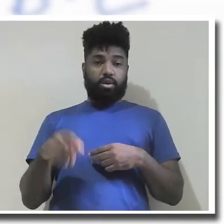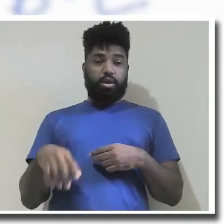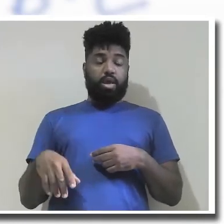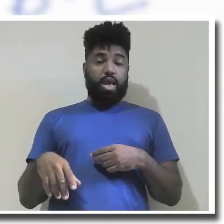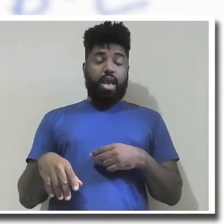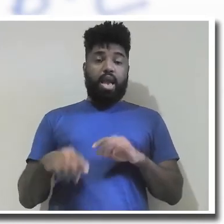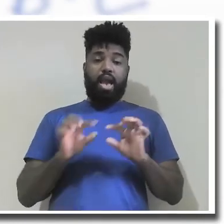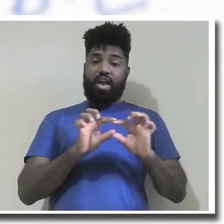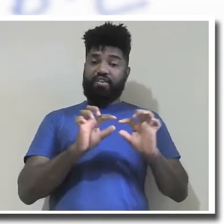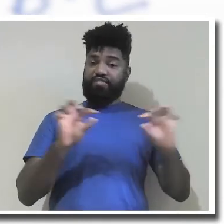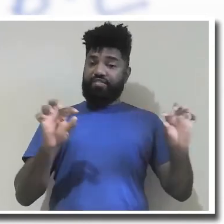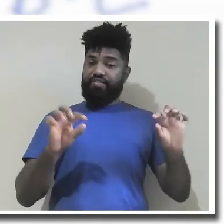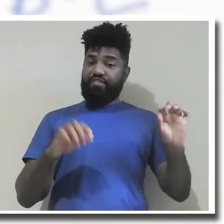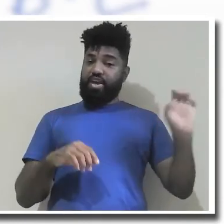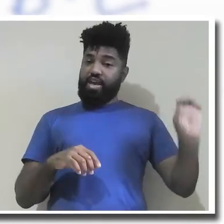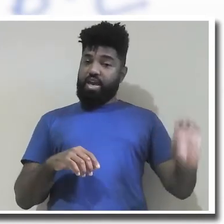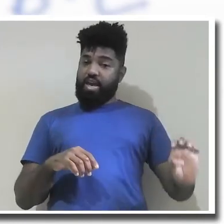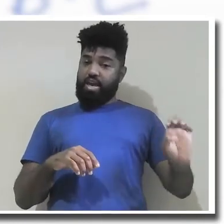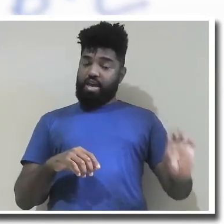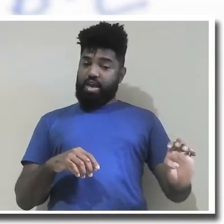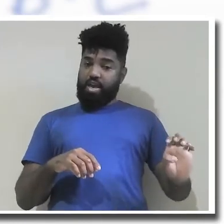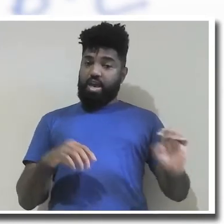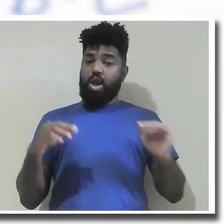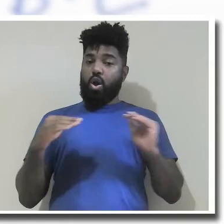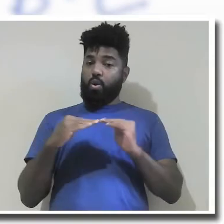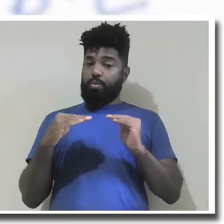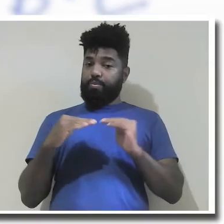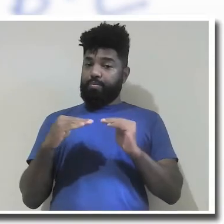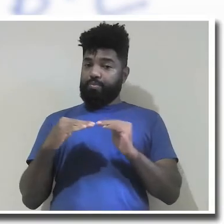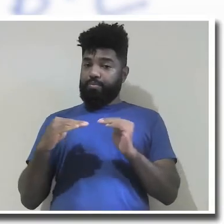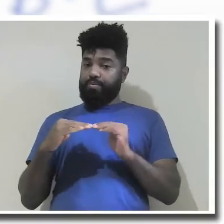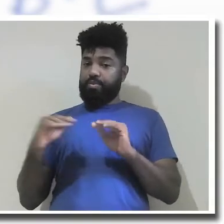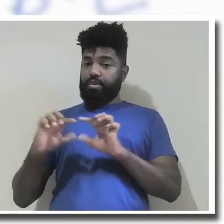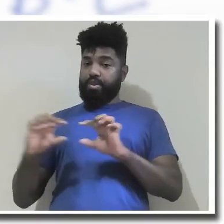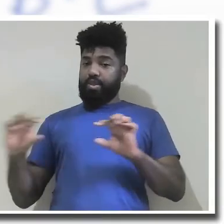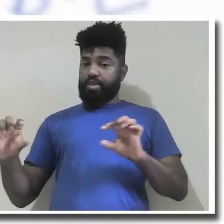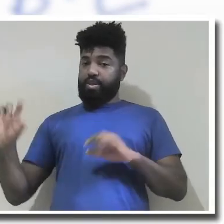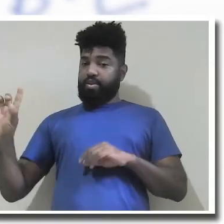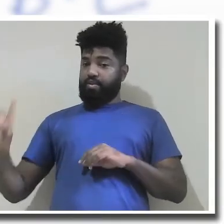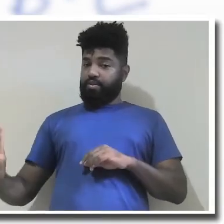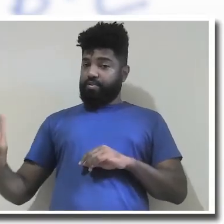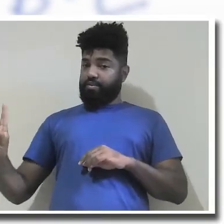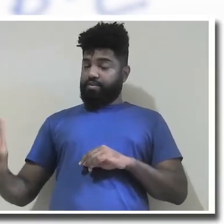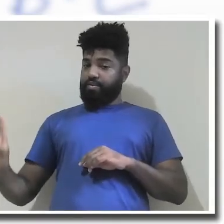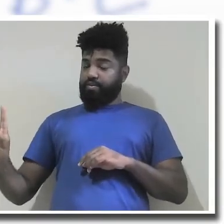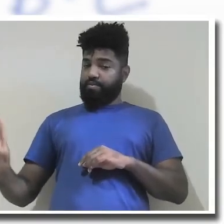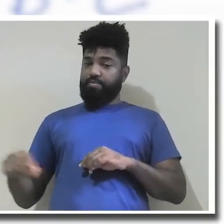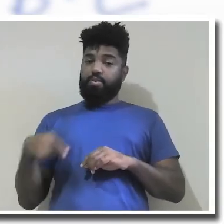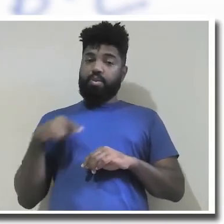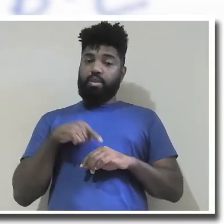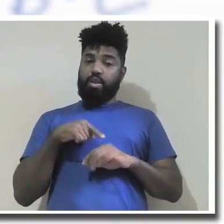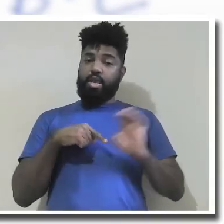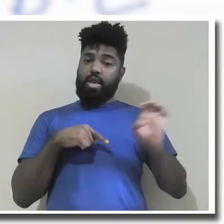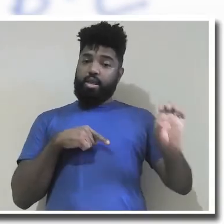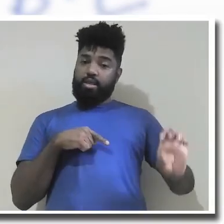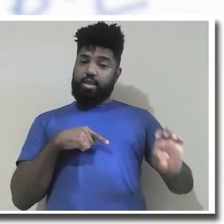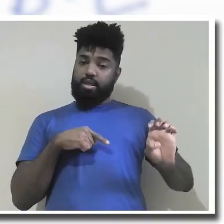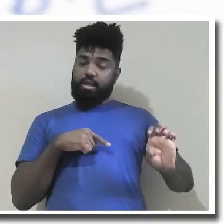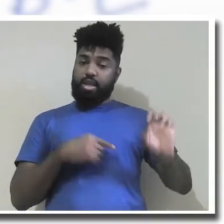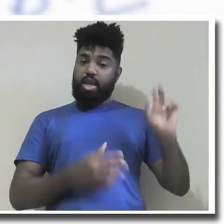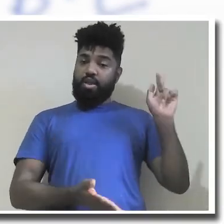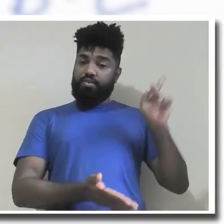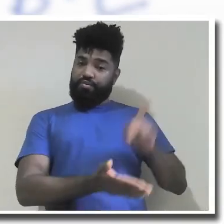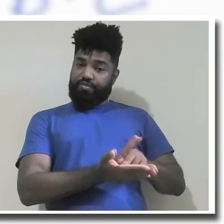na afirmação da direita. Em outras palavras, a esquerda ser verdadeira